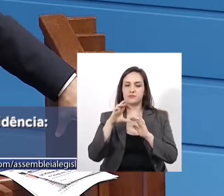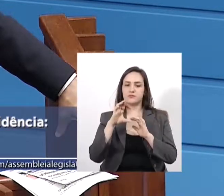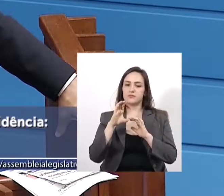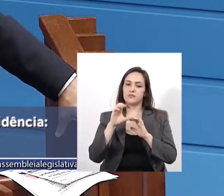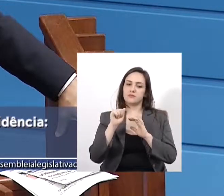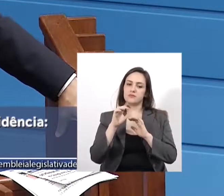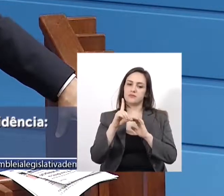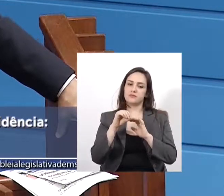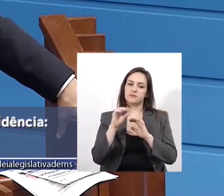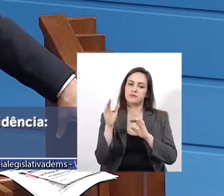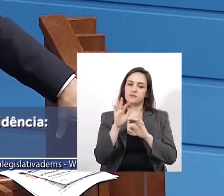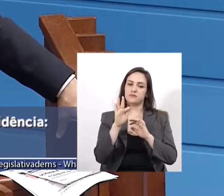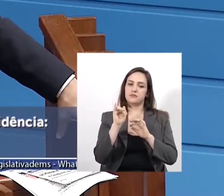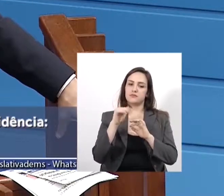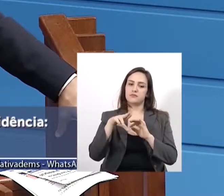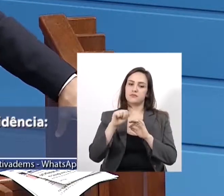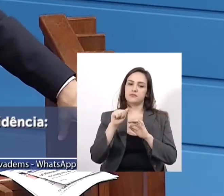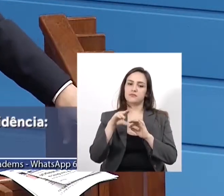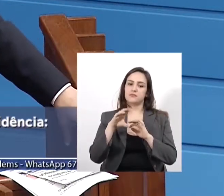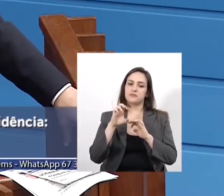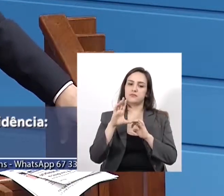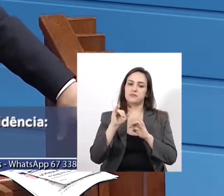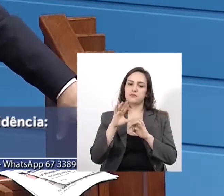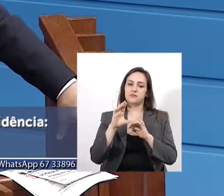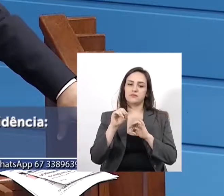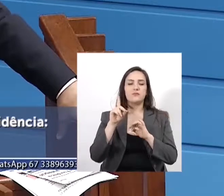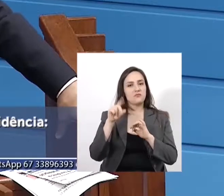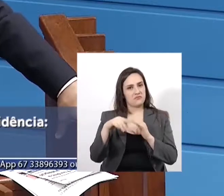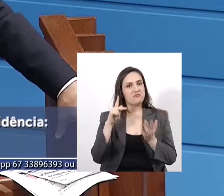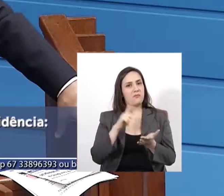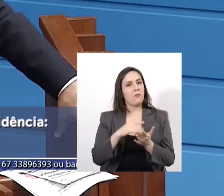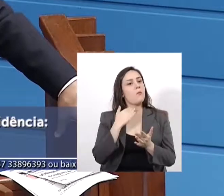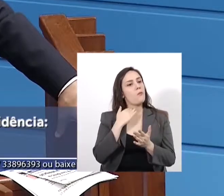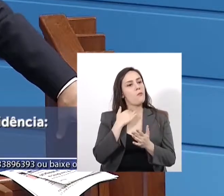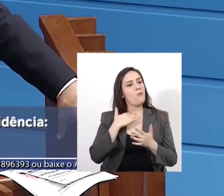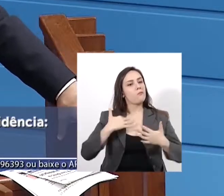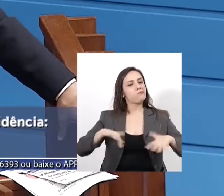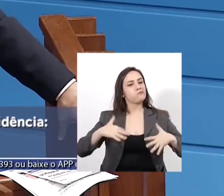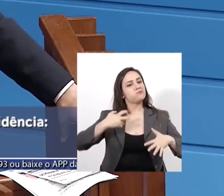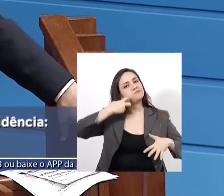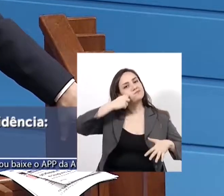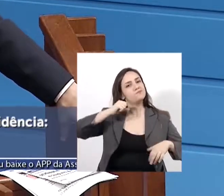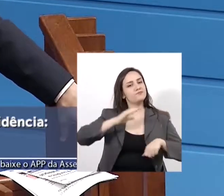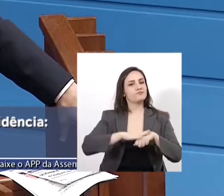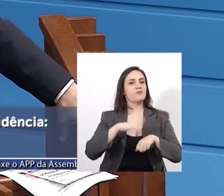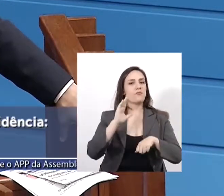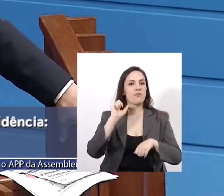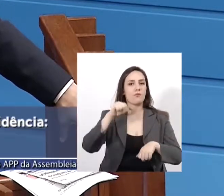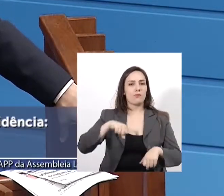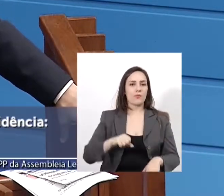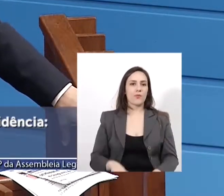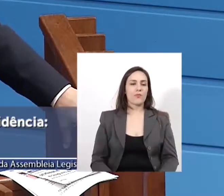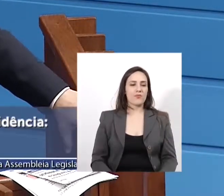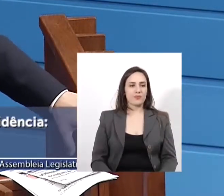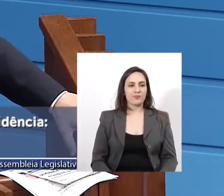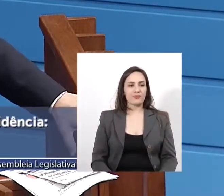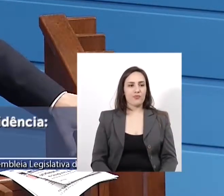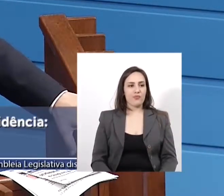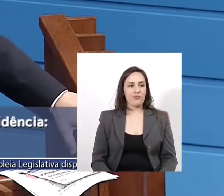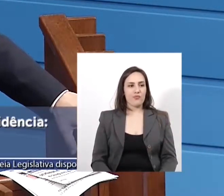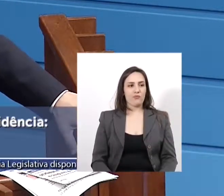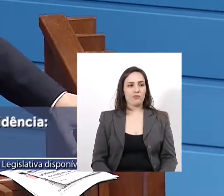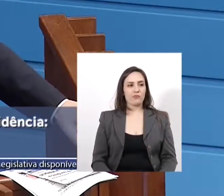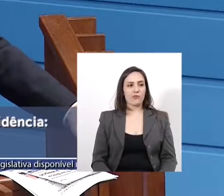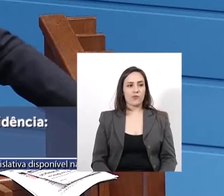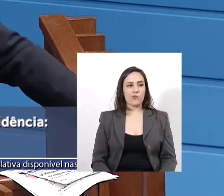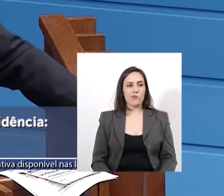tirando de uma parte significativa da população para engordar ainda mais os lucros dos bancos e de grandes empresas.